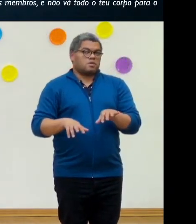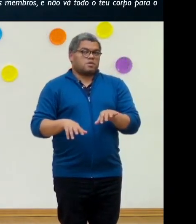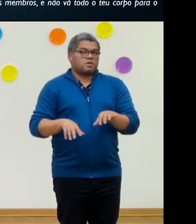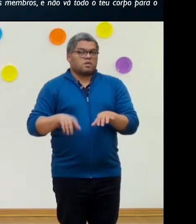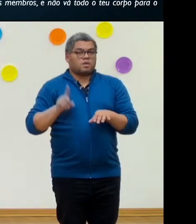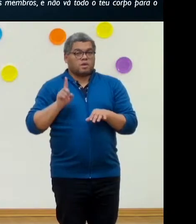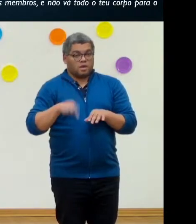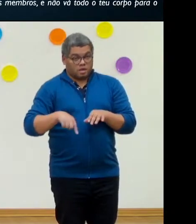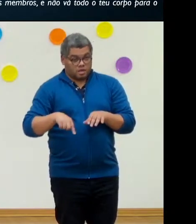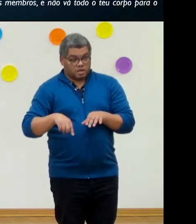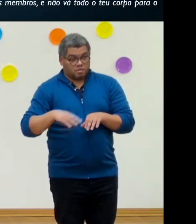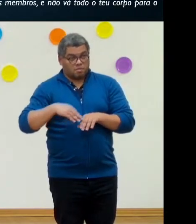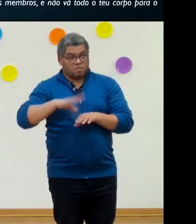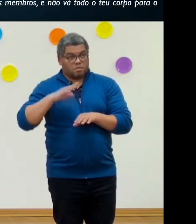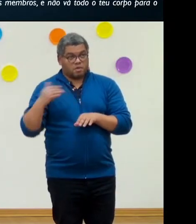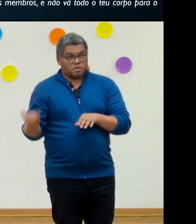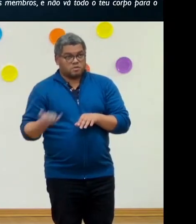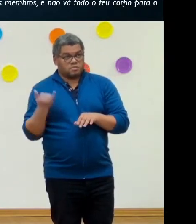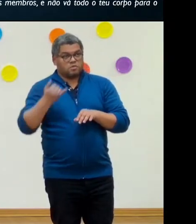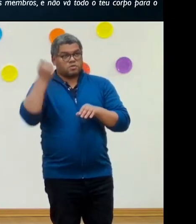céu. Não é.